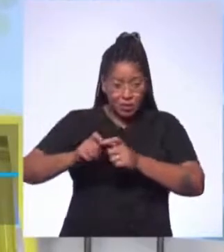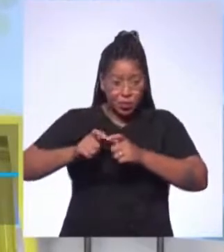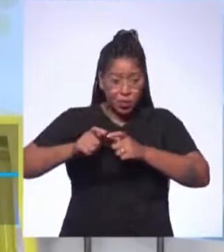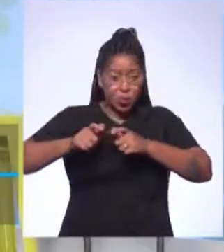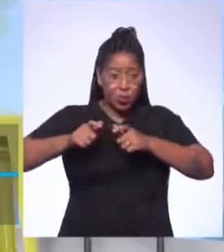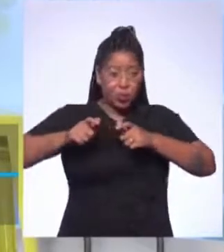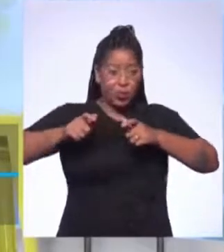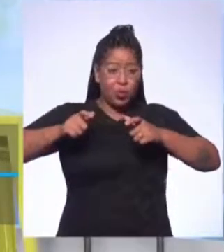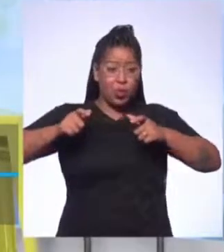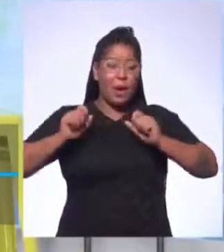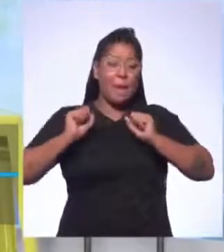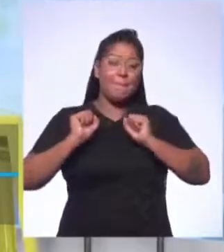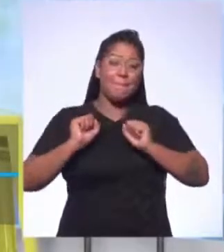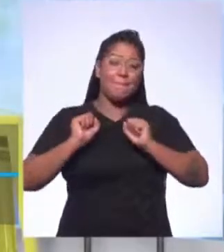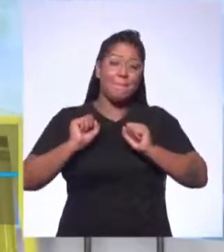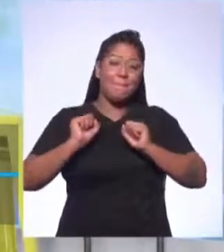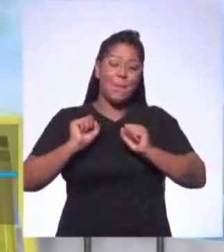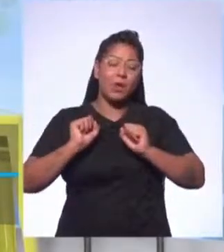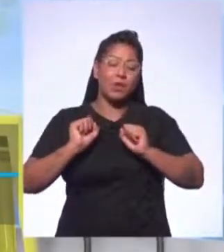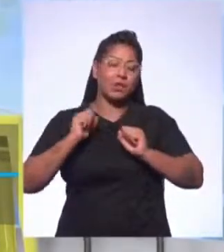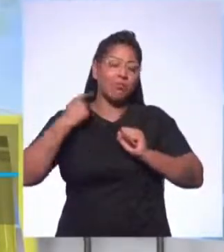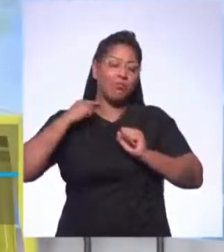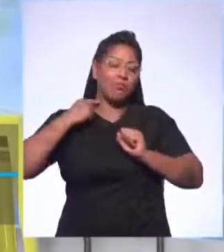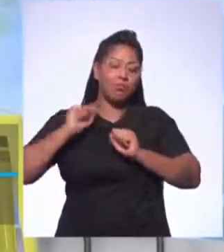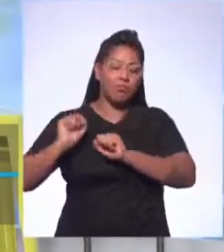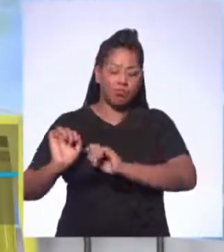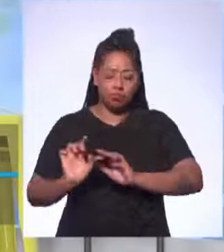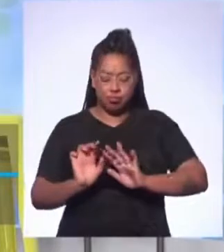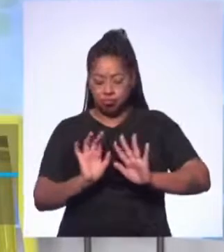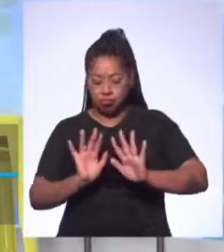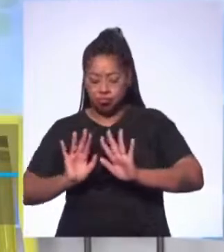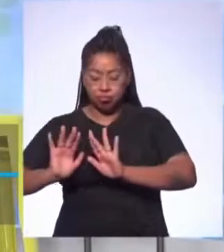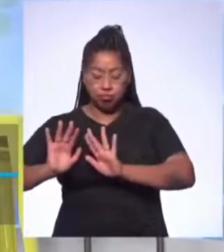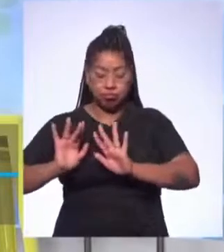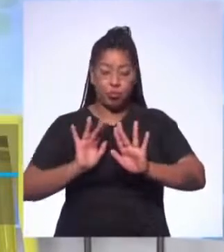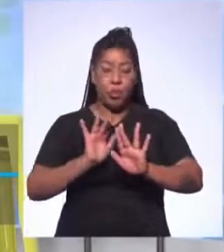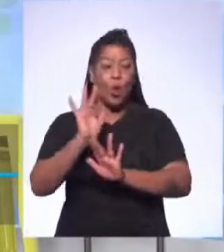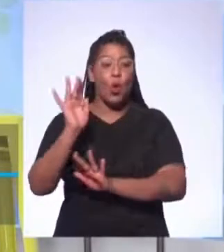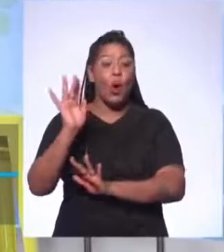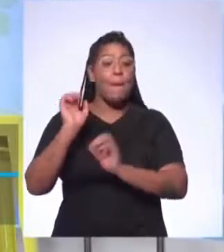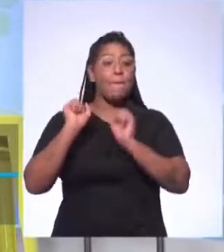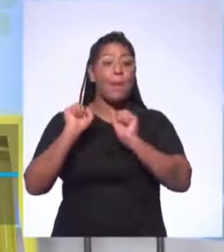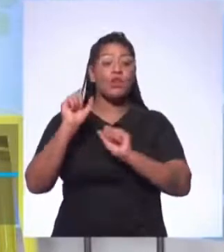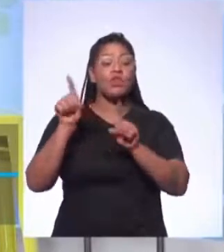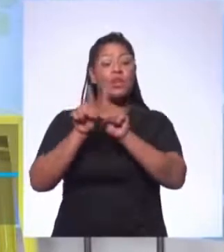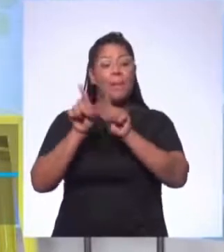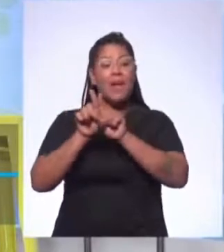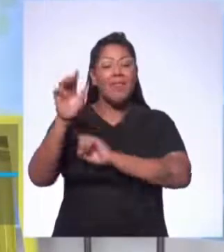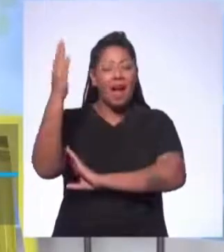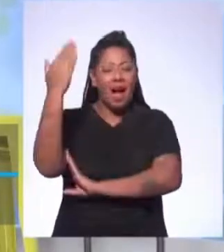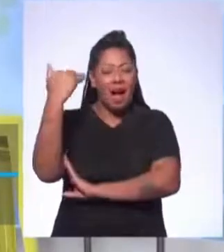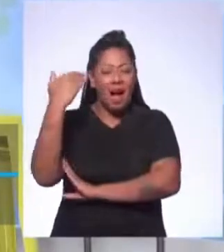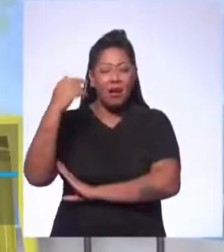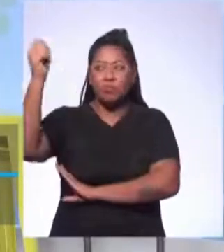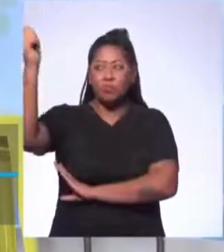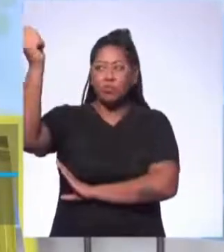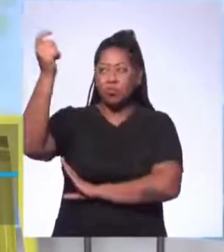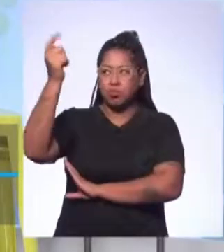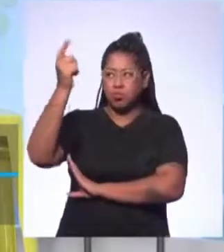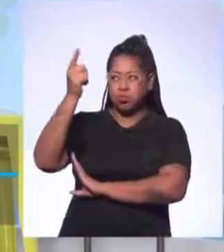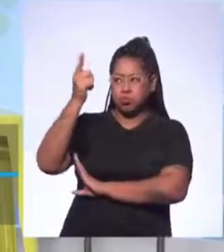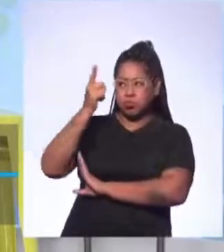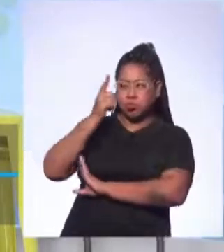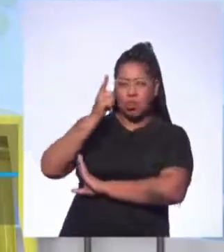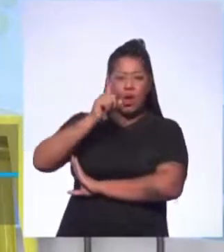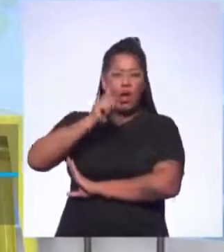assim o efeito estufa, ok? E consequentemente o aquecimento global, com o derretimento das